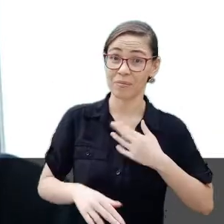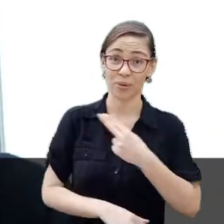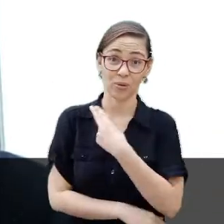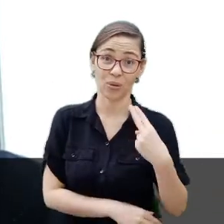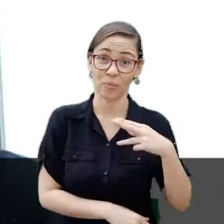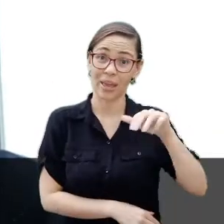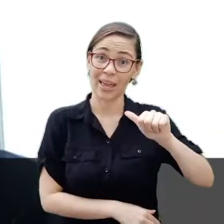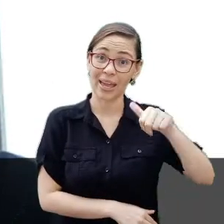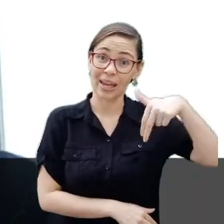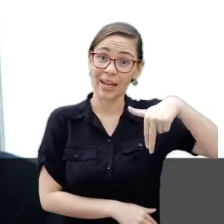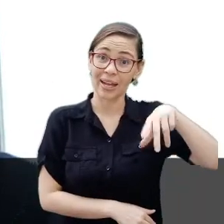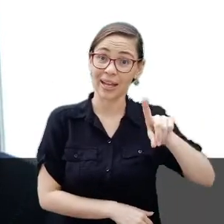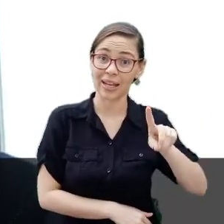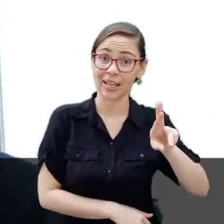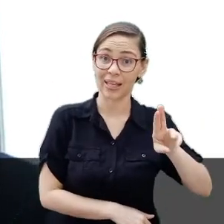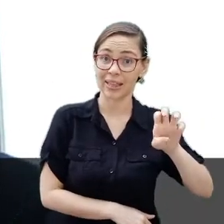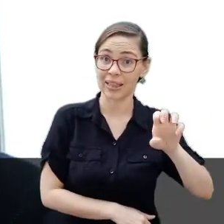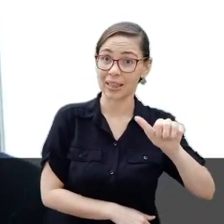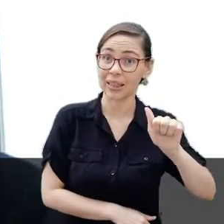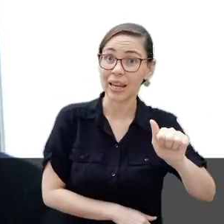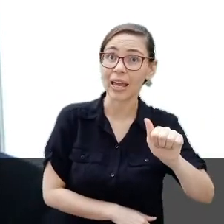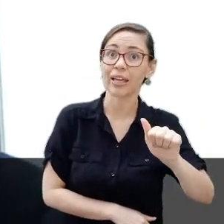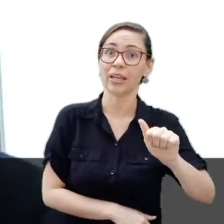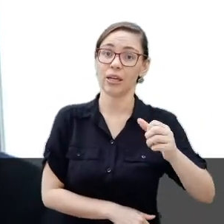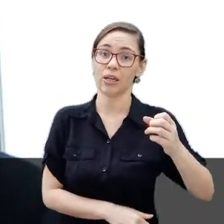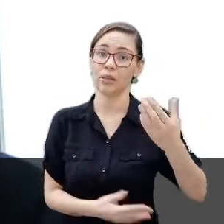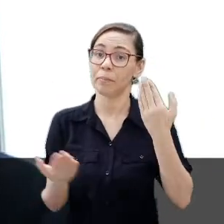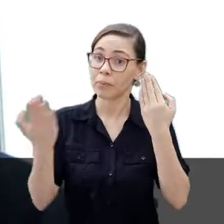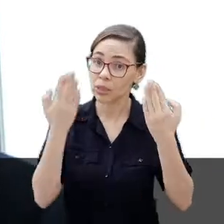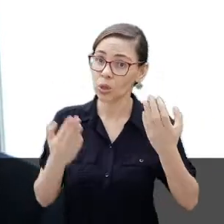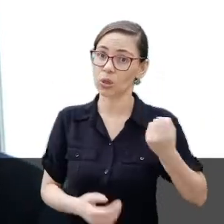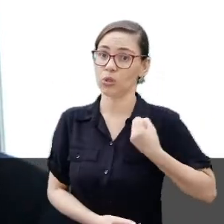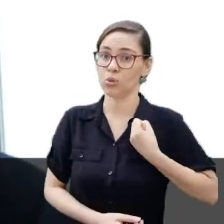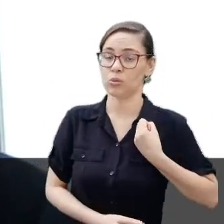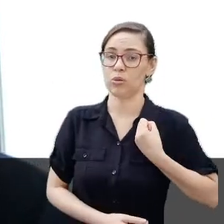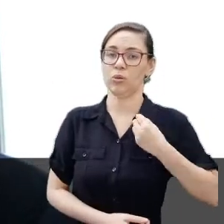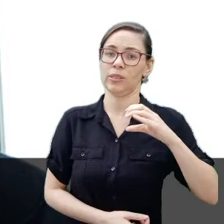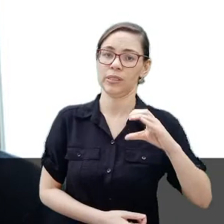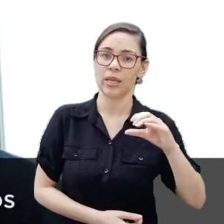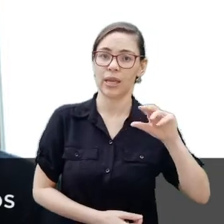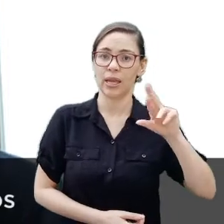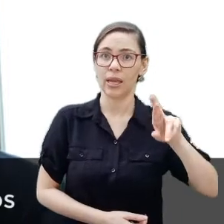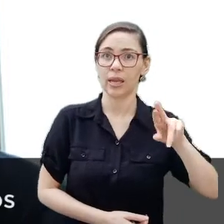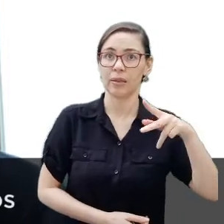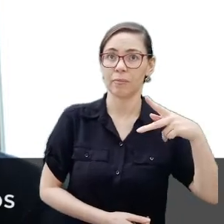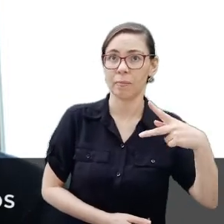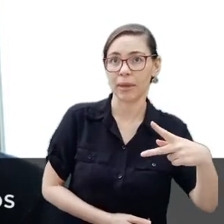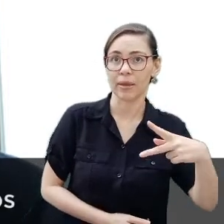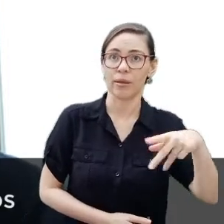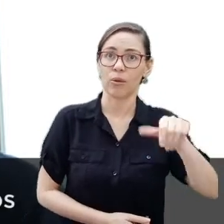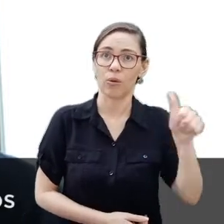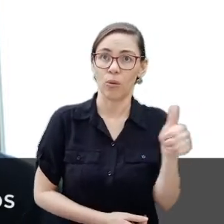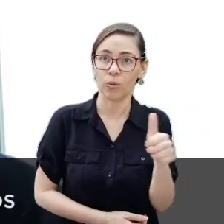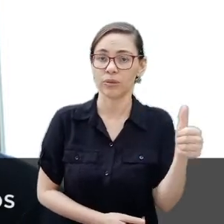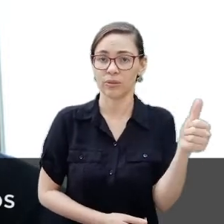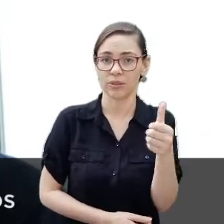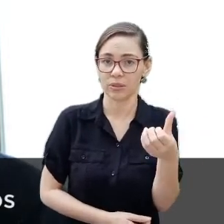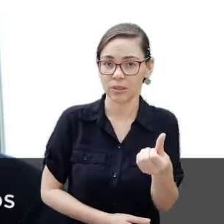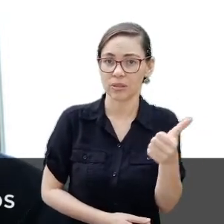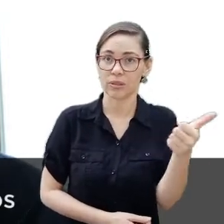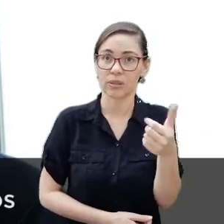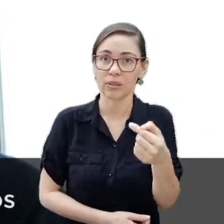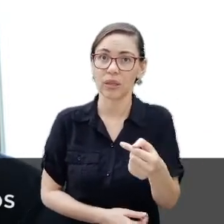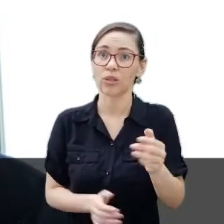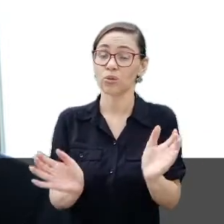Olá, eu sou André Esmeraldo, psicóloga com CRP 11.16.17, membro integrante da Comissão Nacional